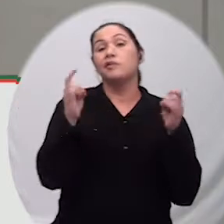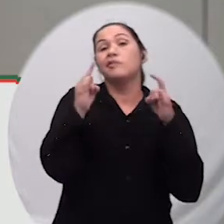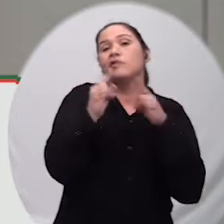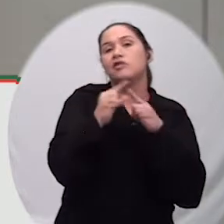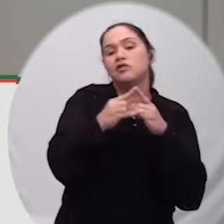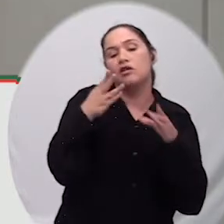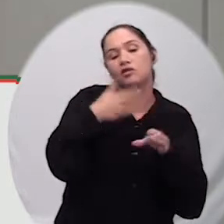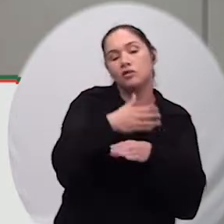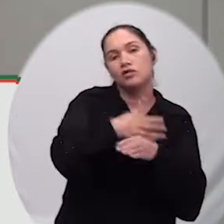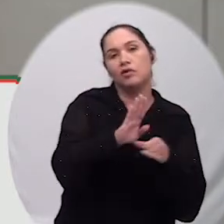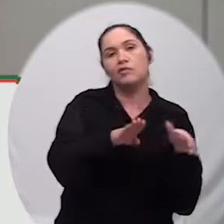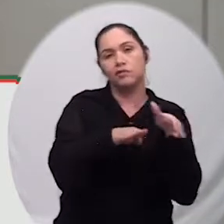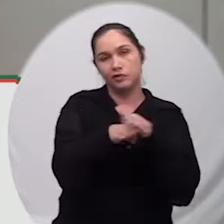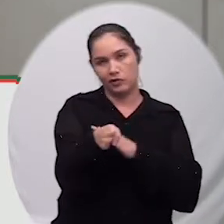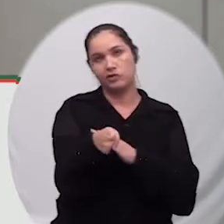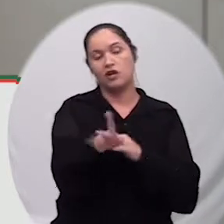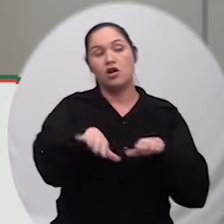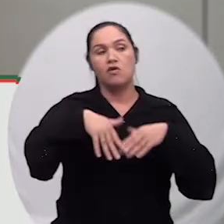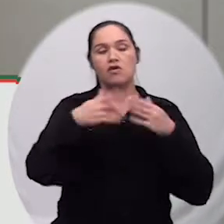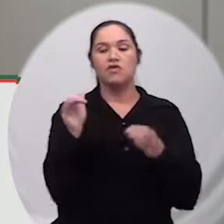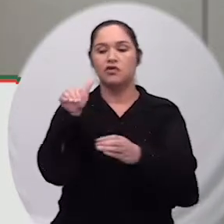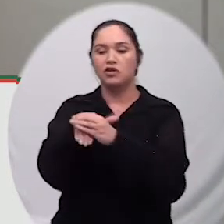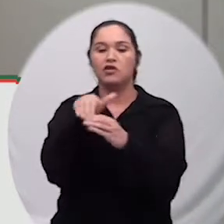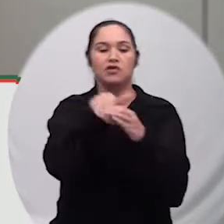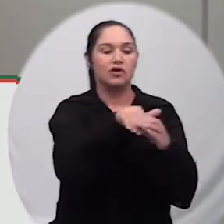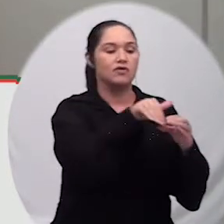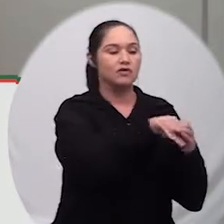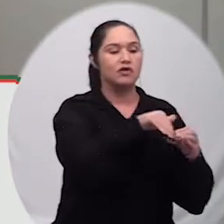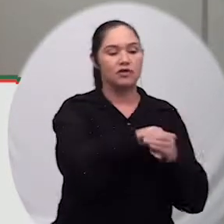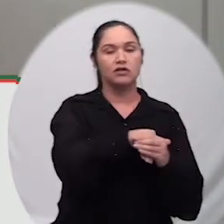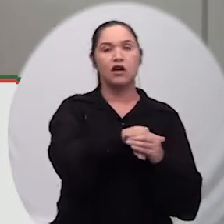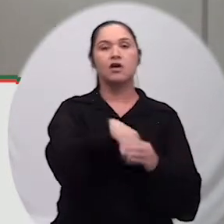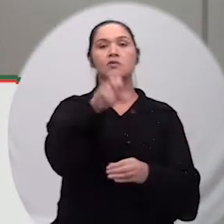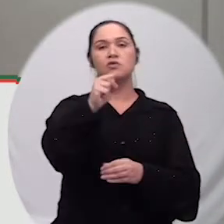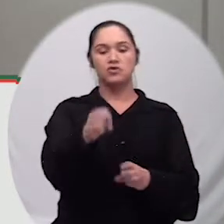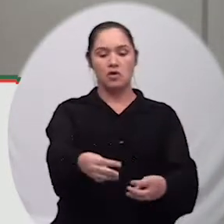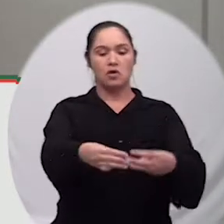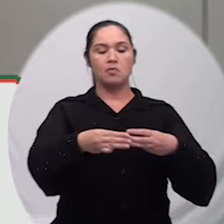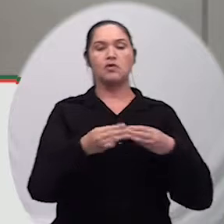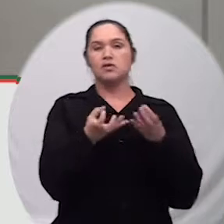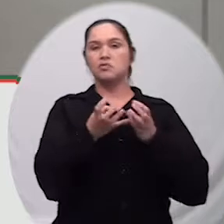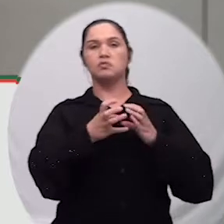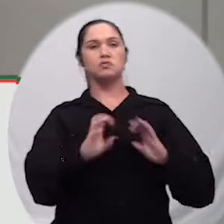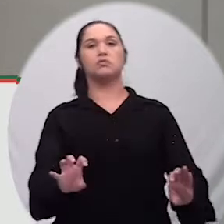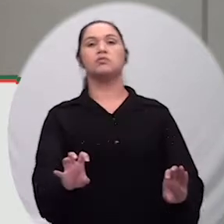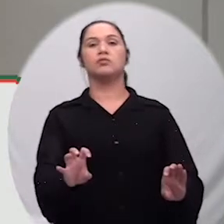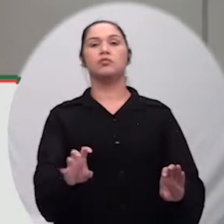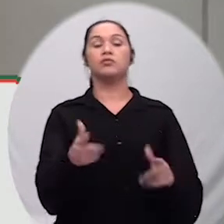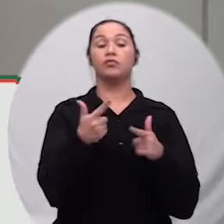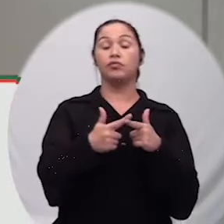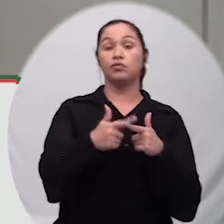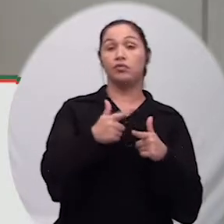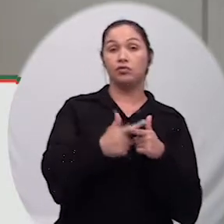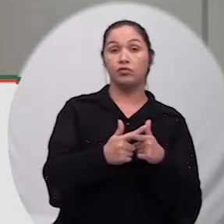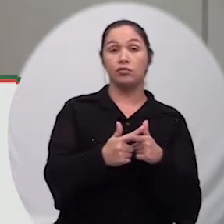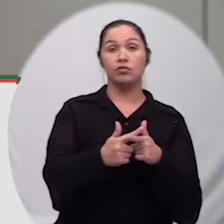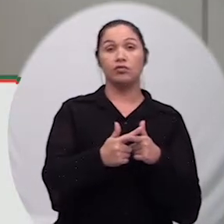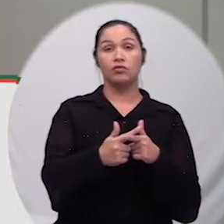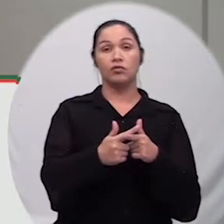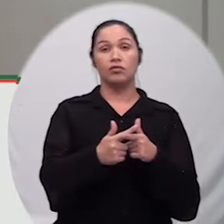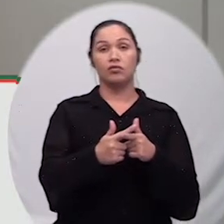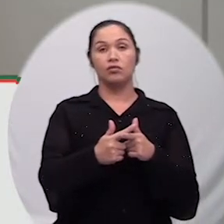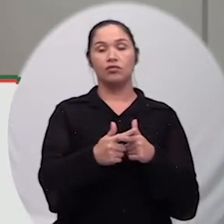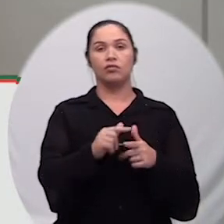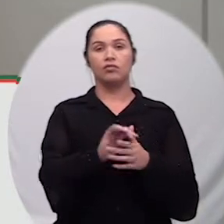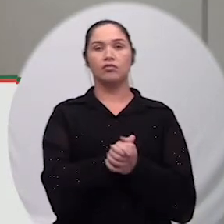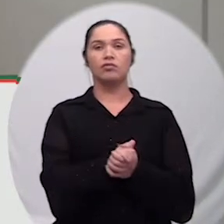Conselho, todos votaram a favor dessa moção de reprovação dessa atitude da